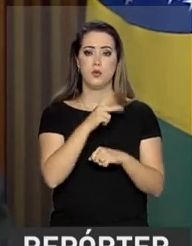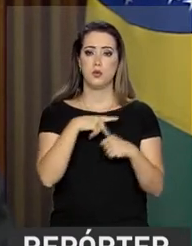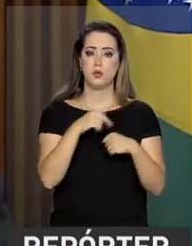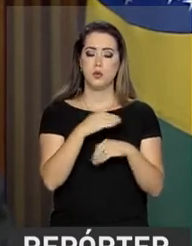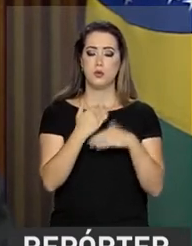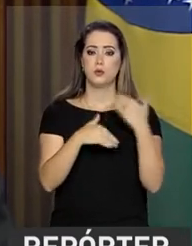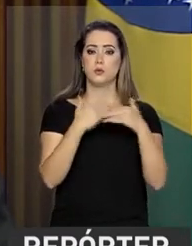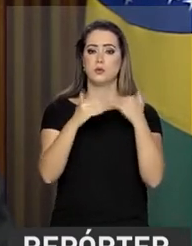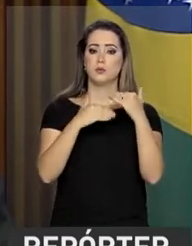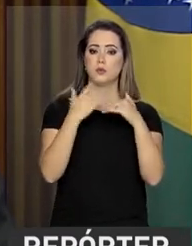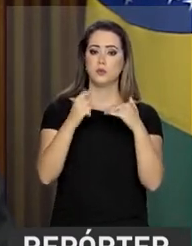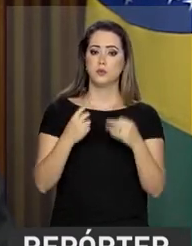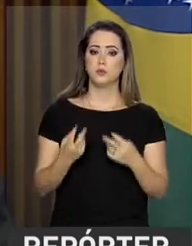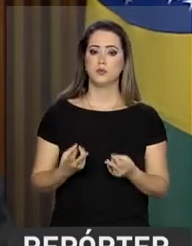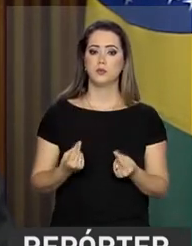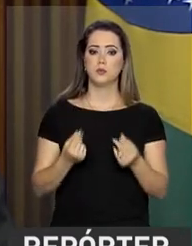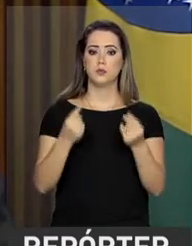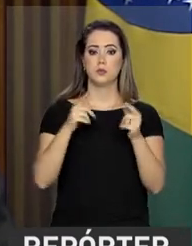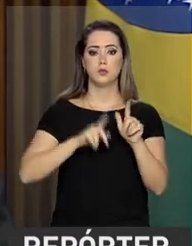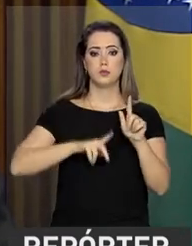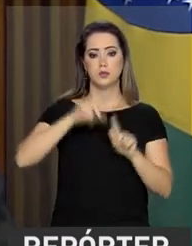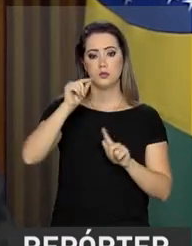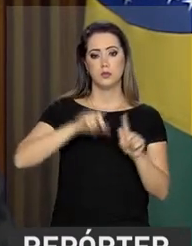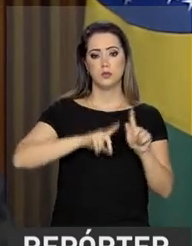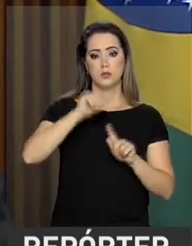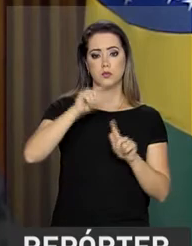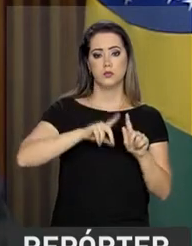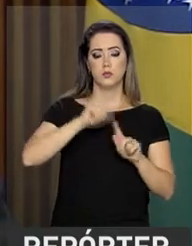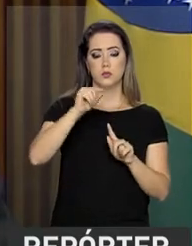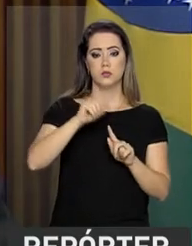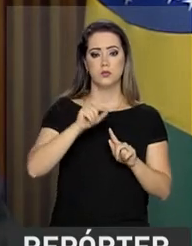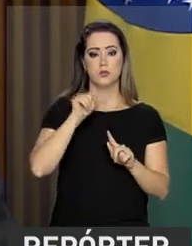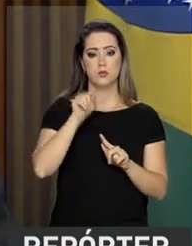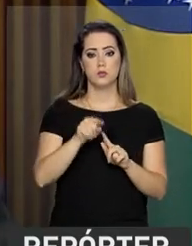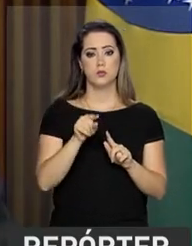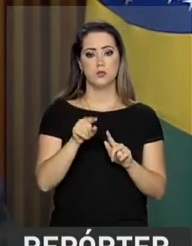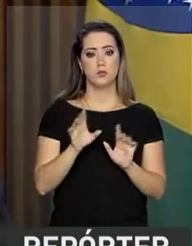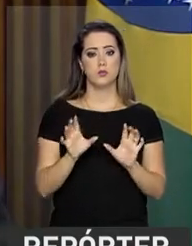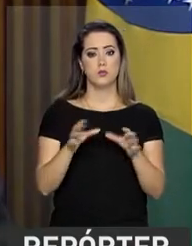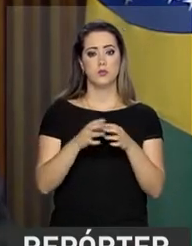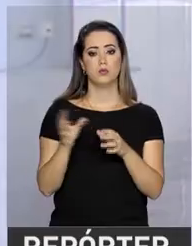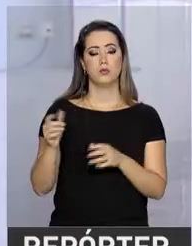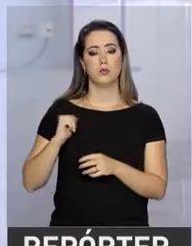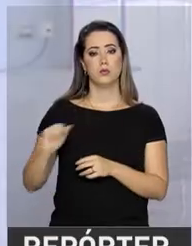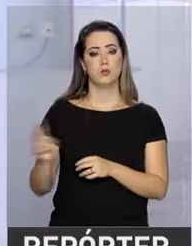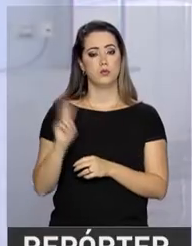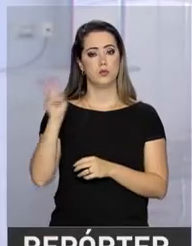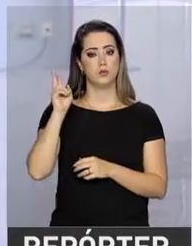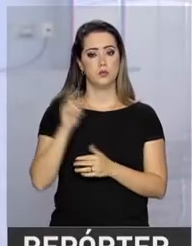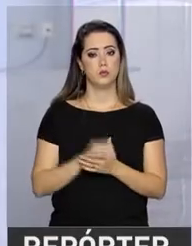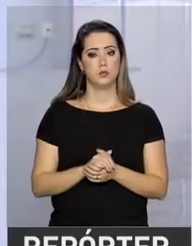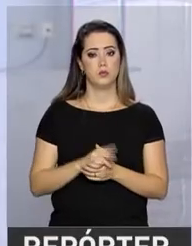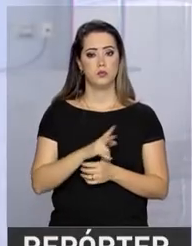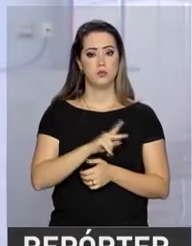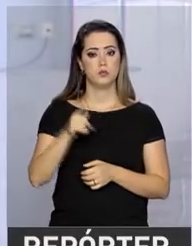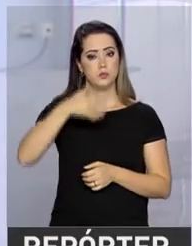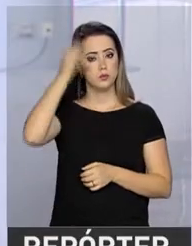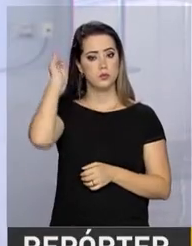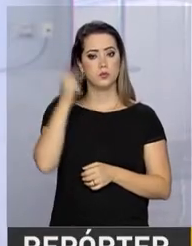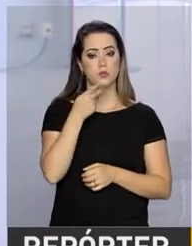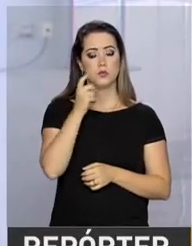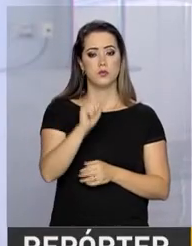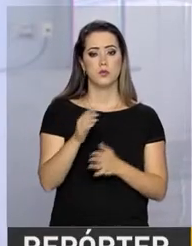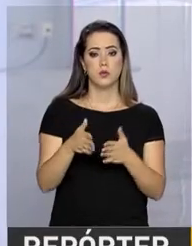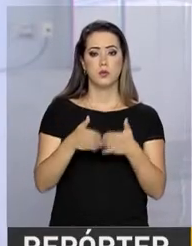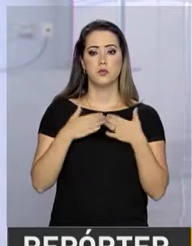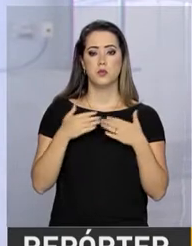patamares recordes têm sido obtidos pela pela bolsa de valores o presidente michel temer fez questão de